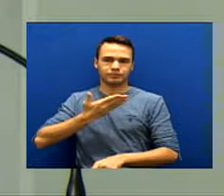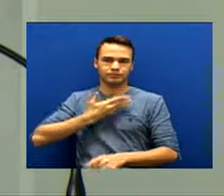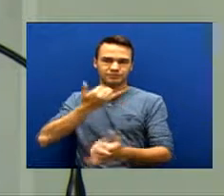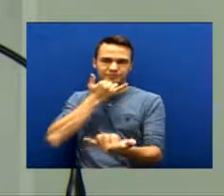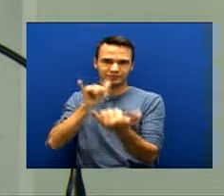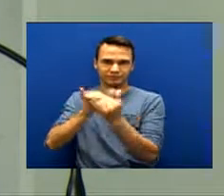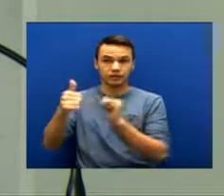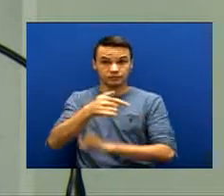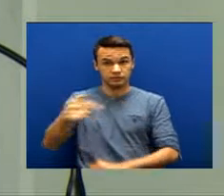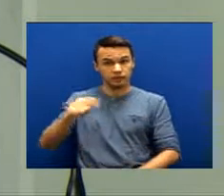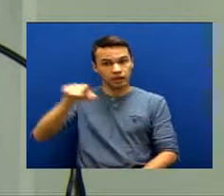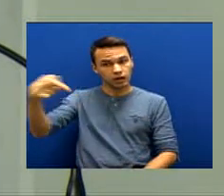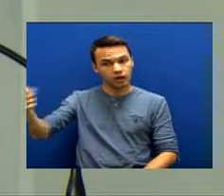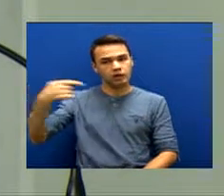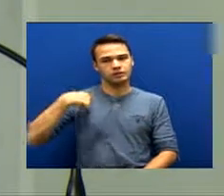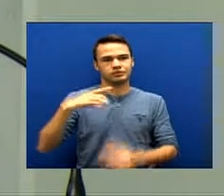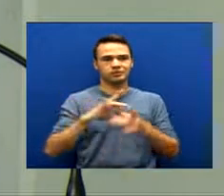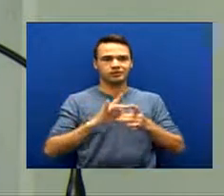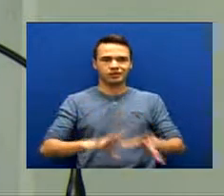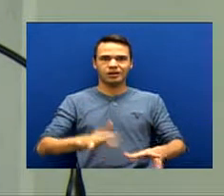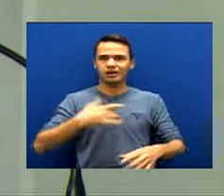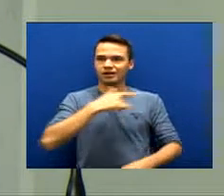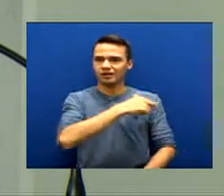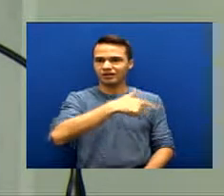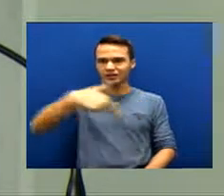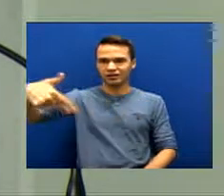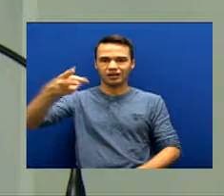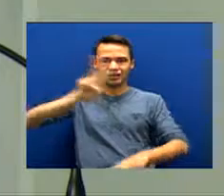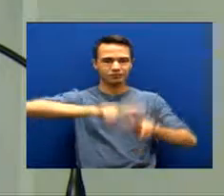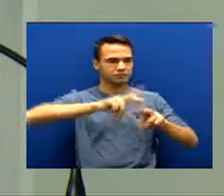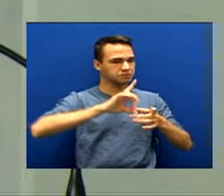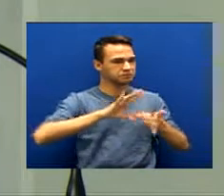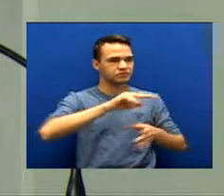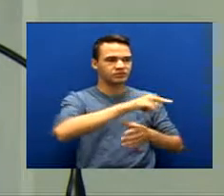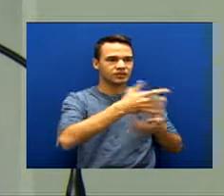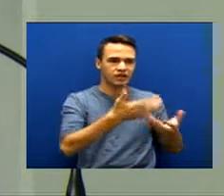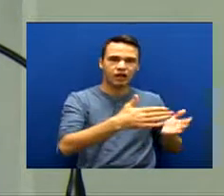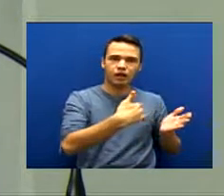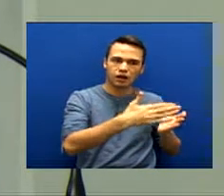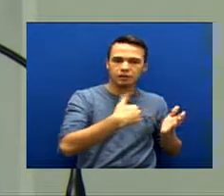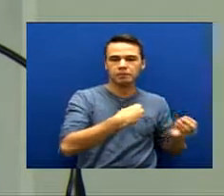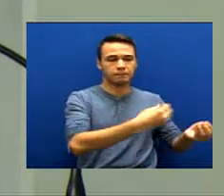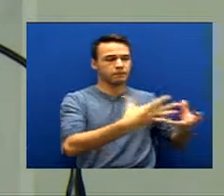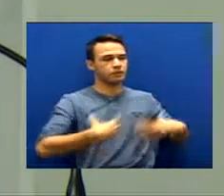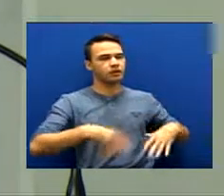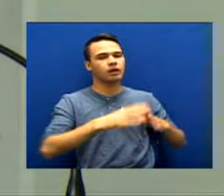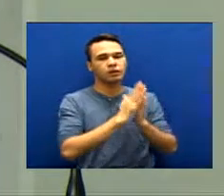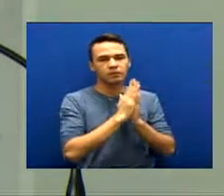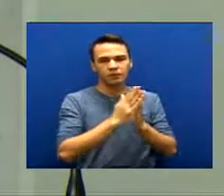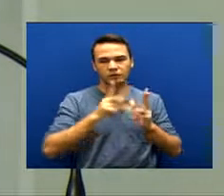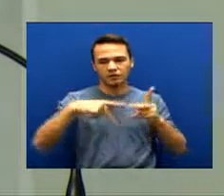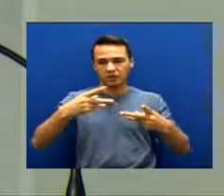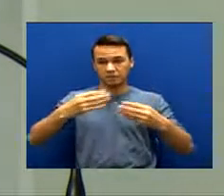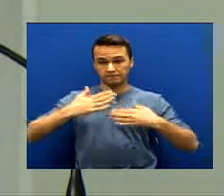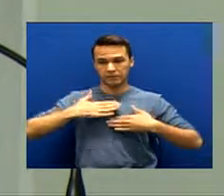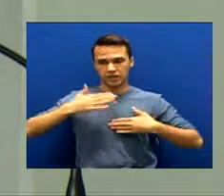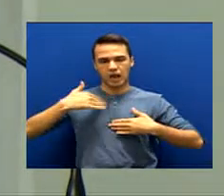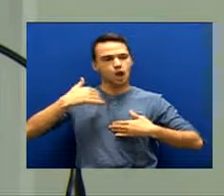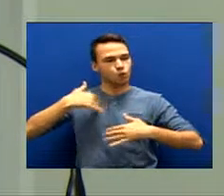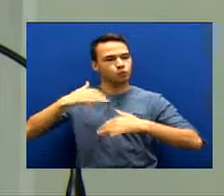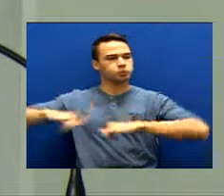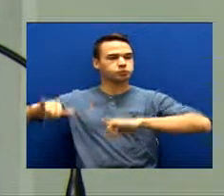uma Bíblia de estudo, por favor. Eu disse, por que você quer uma Bíblia de estudo? Aquele rapaz disse, olha, eu perdi tudo na vida,